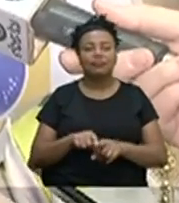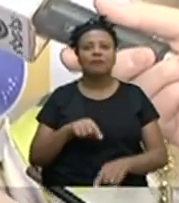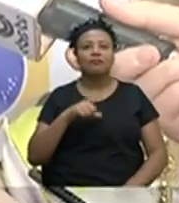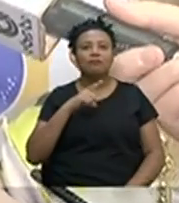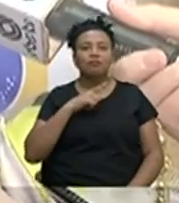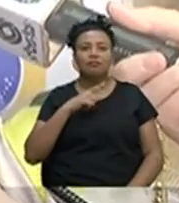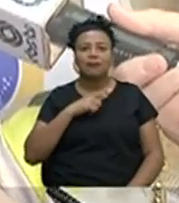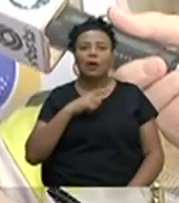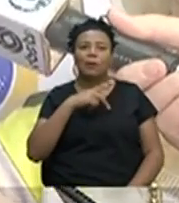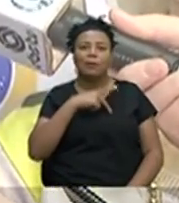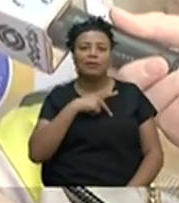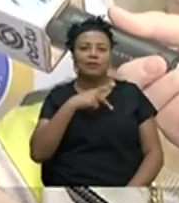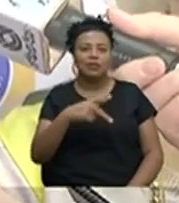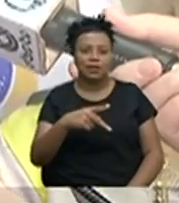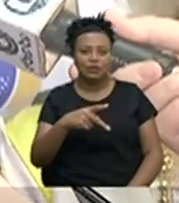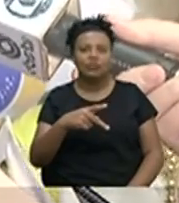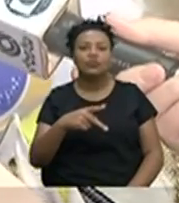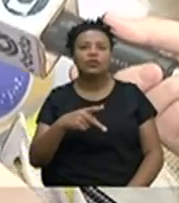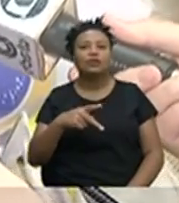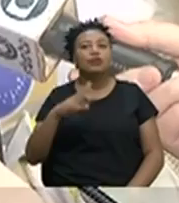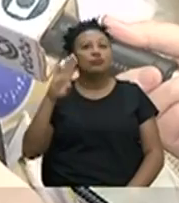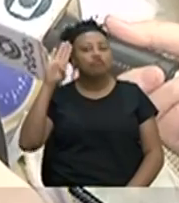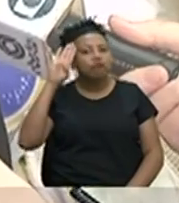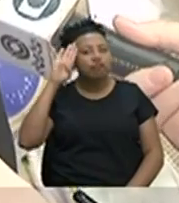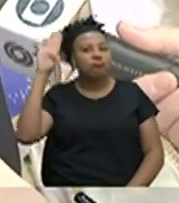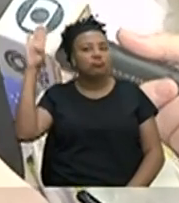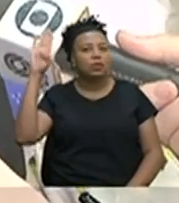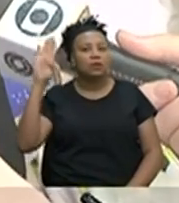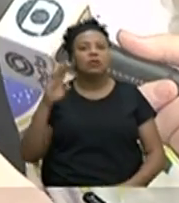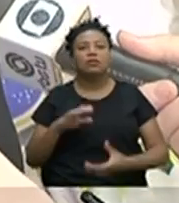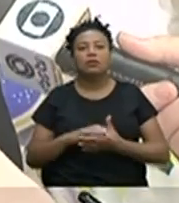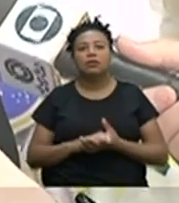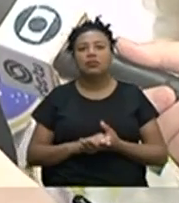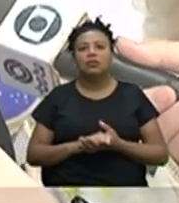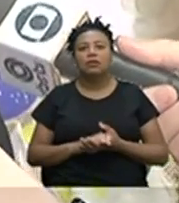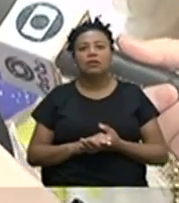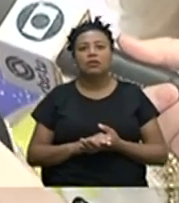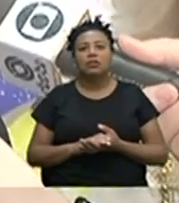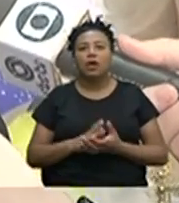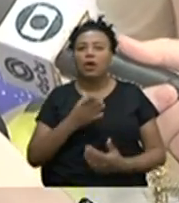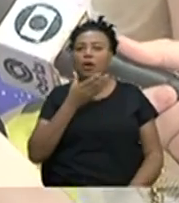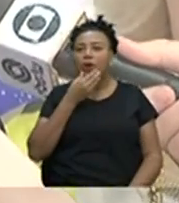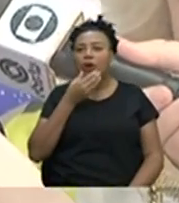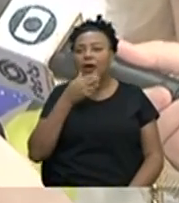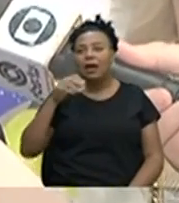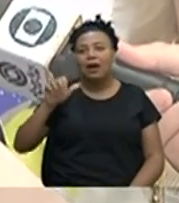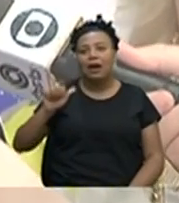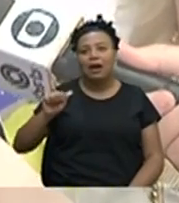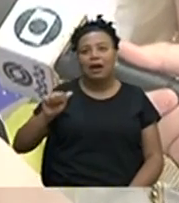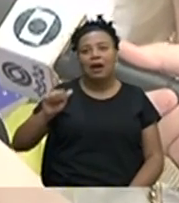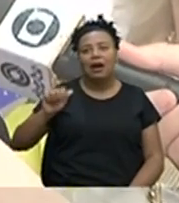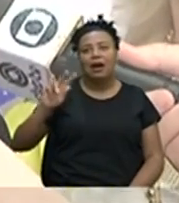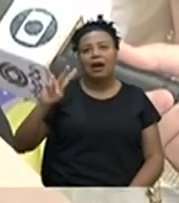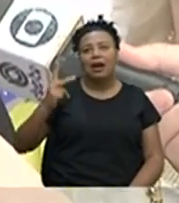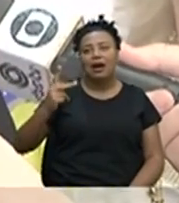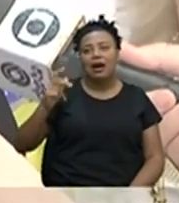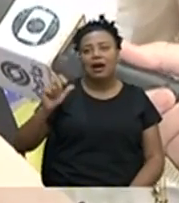O nosso presidente do Tribunal Militar, o desembargador Amílcar